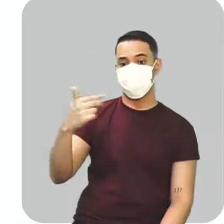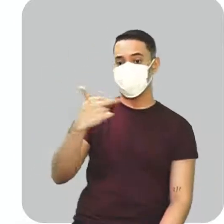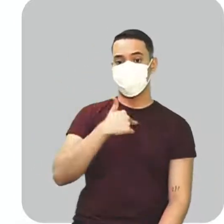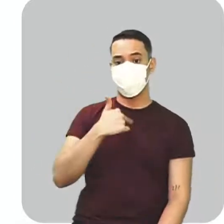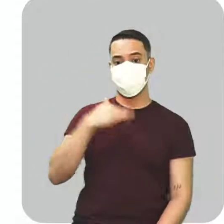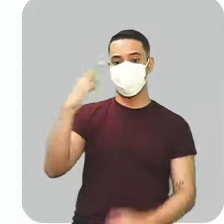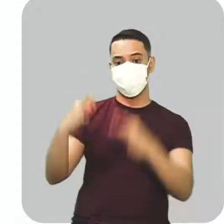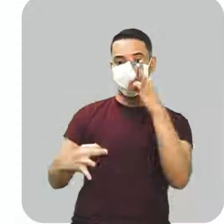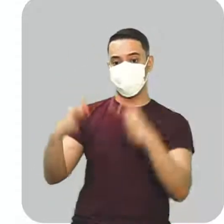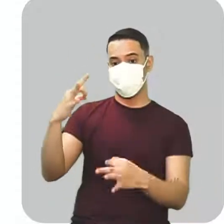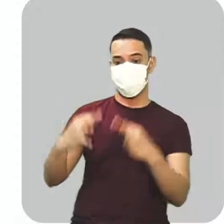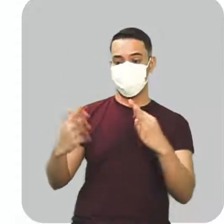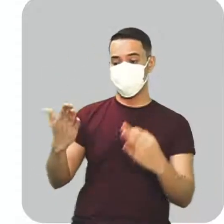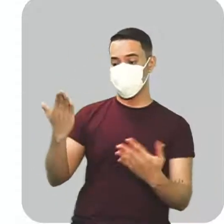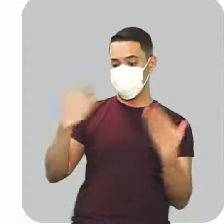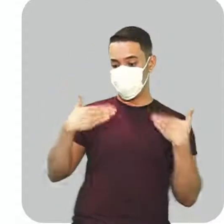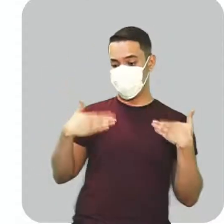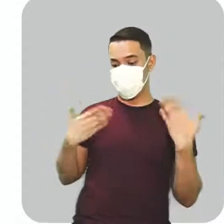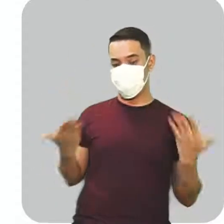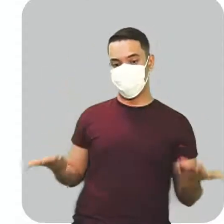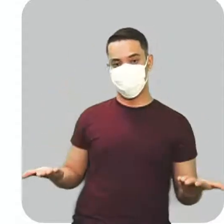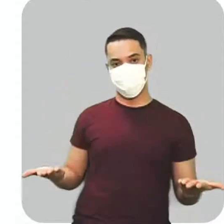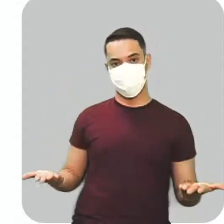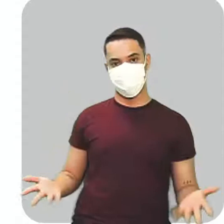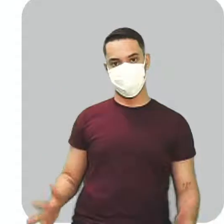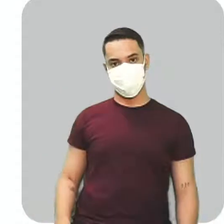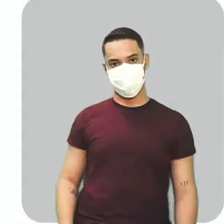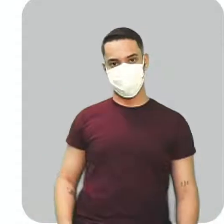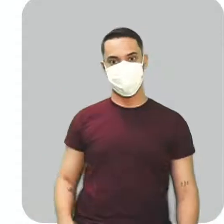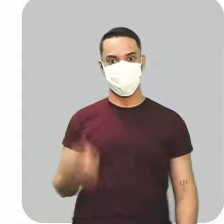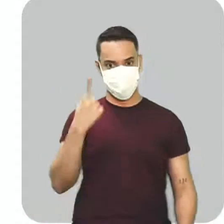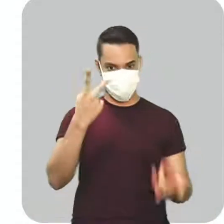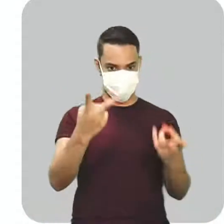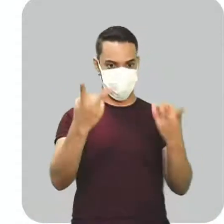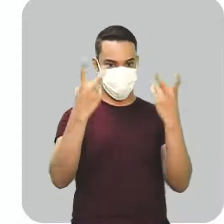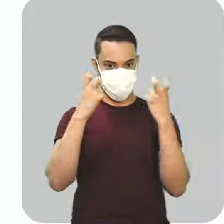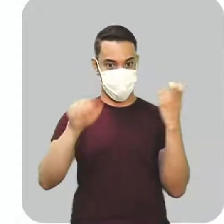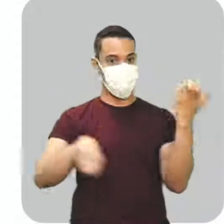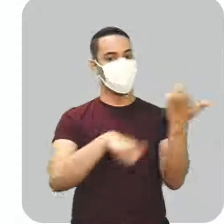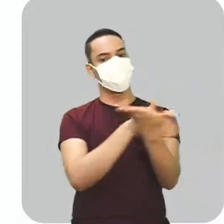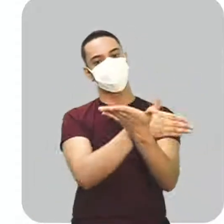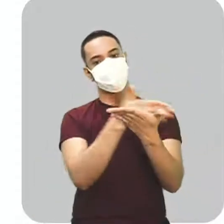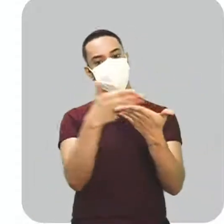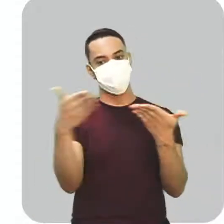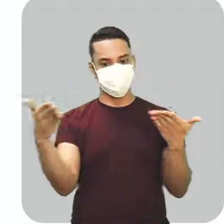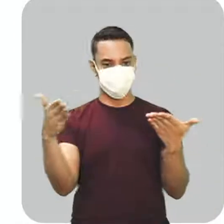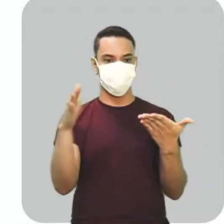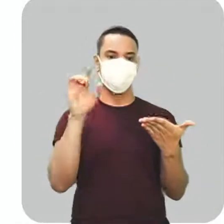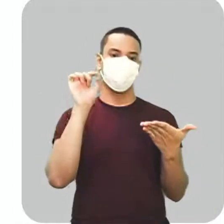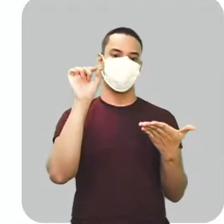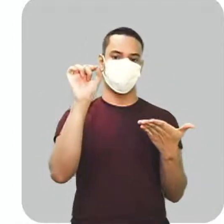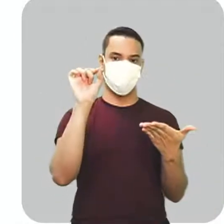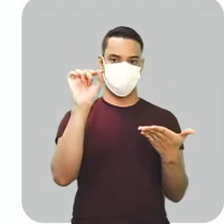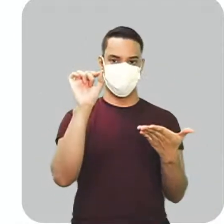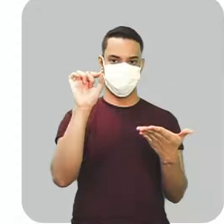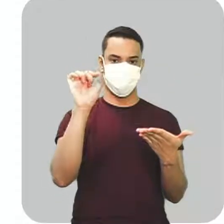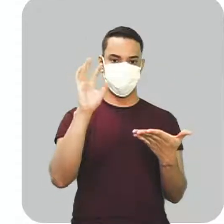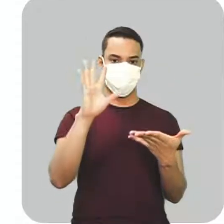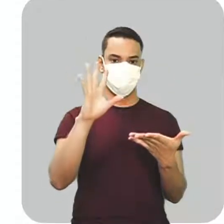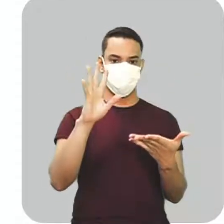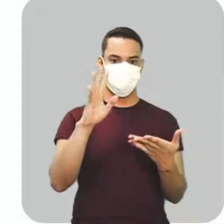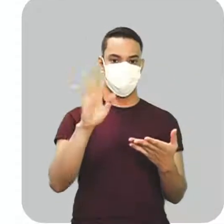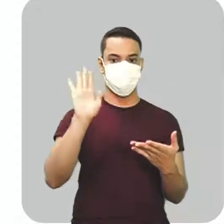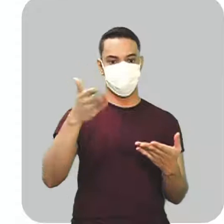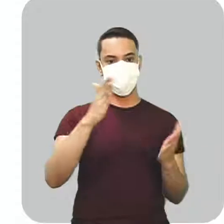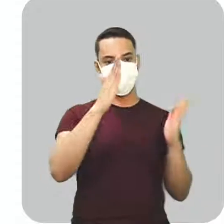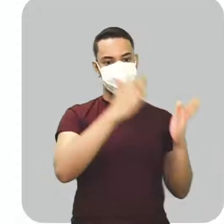ser injusto a meu favor? Viu só? Começou aqui no quarto